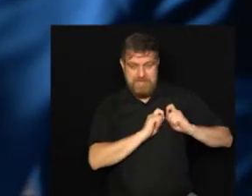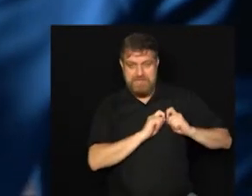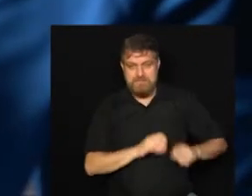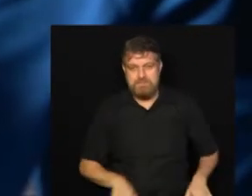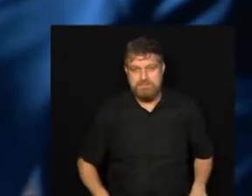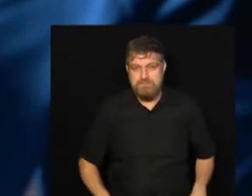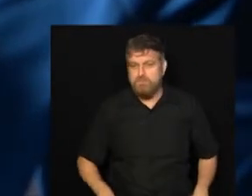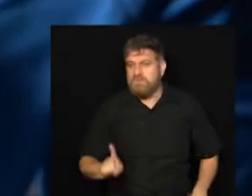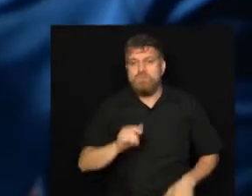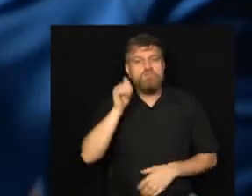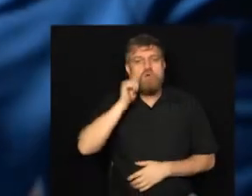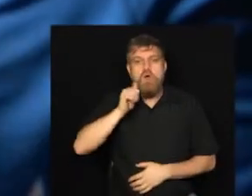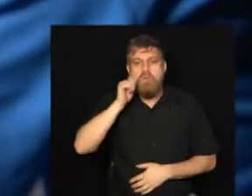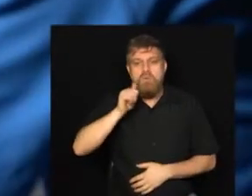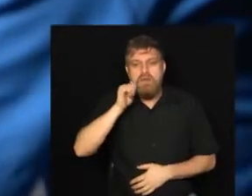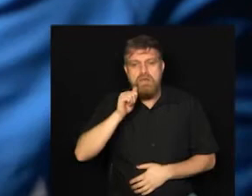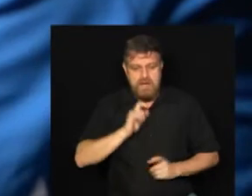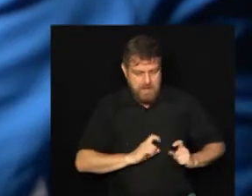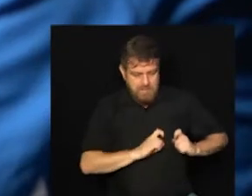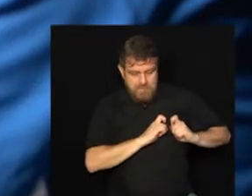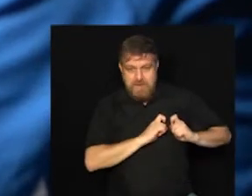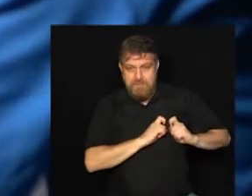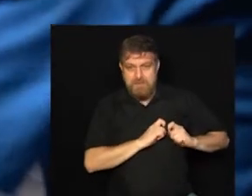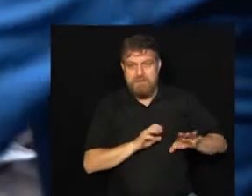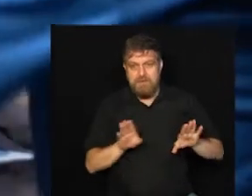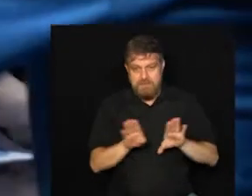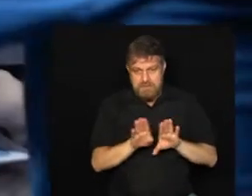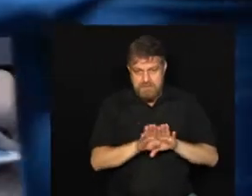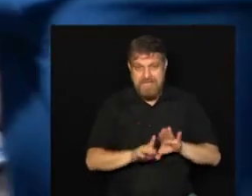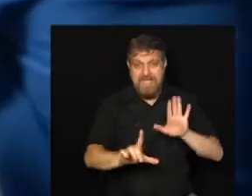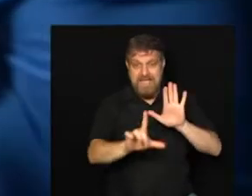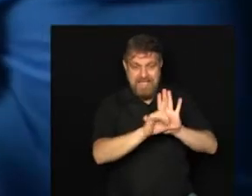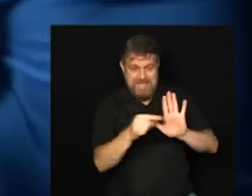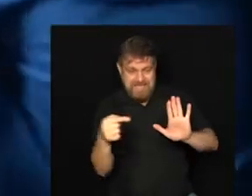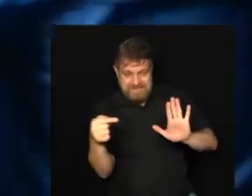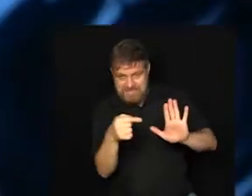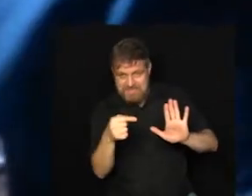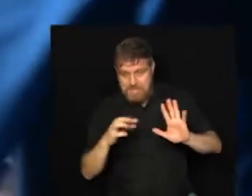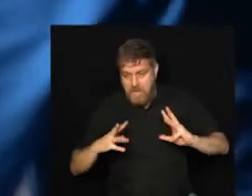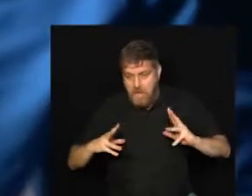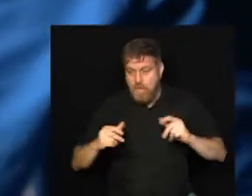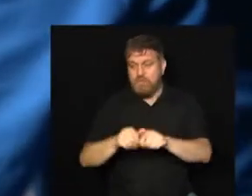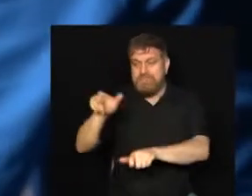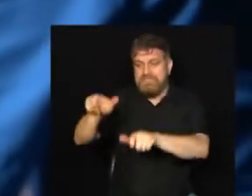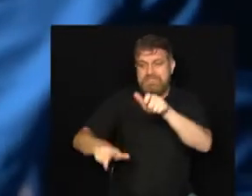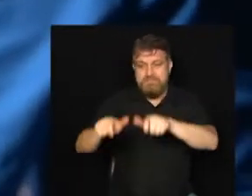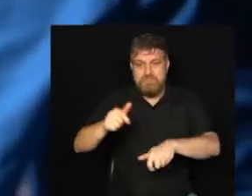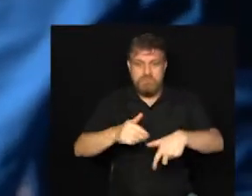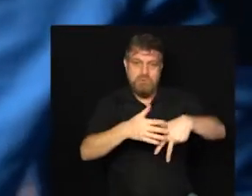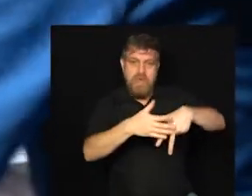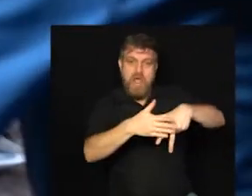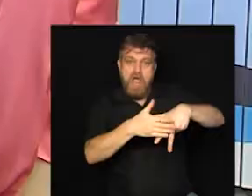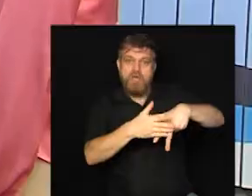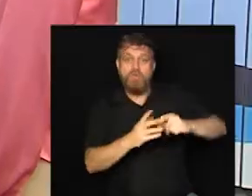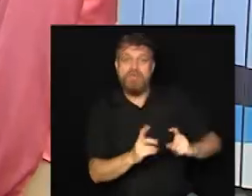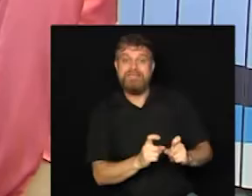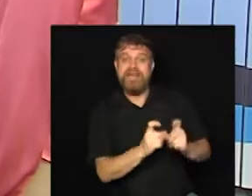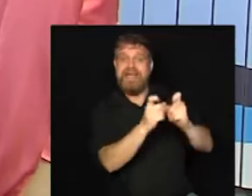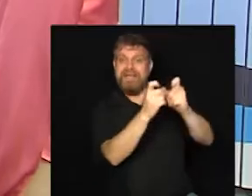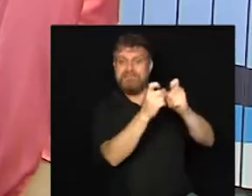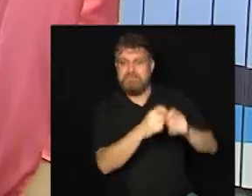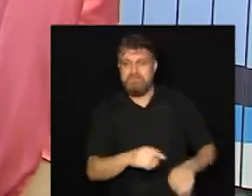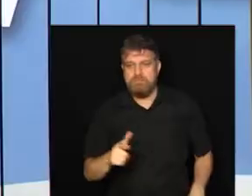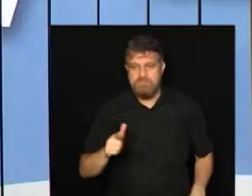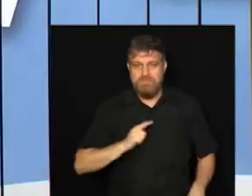só da mulher com câncer de mama, mas isso, essas leis são para todos os pacientes de câncer em geral. E garante